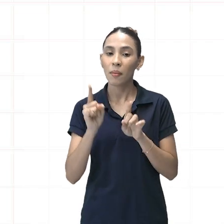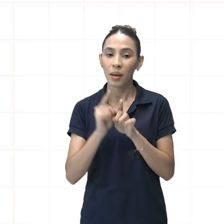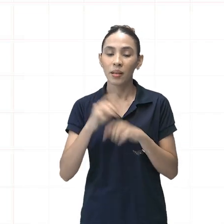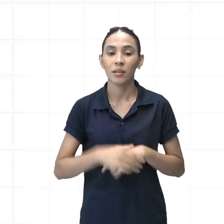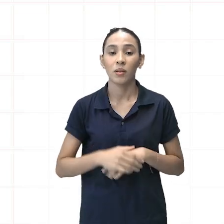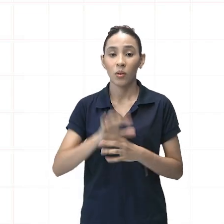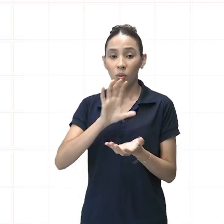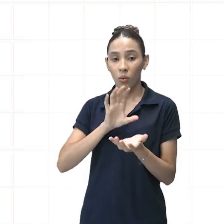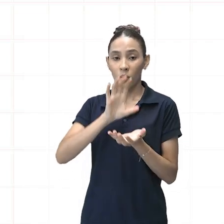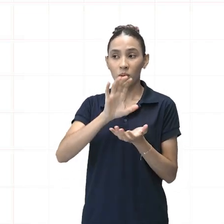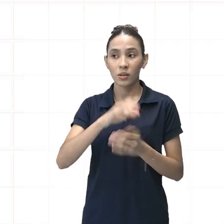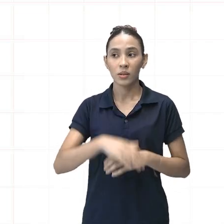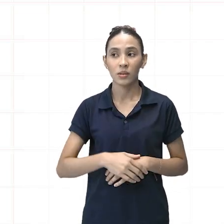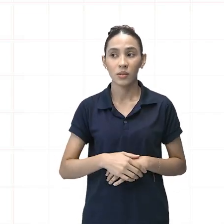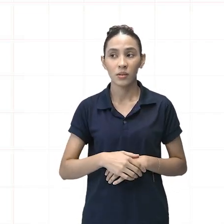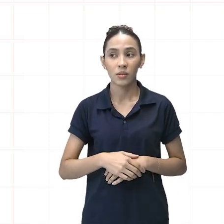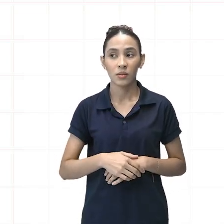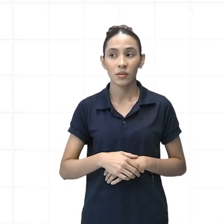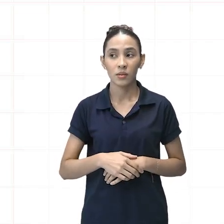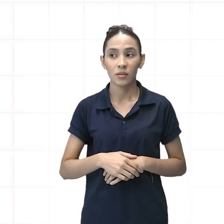no continente,